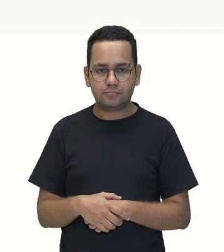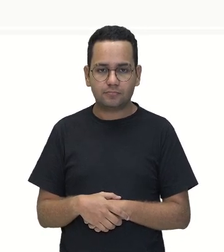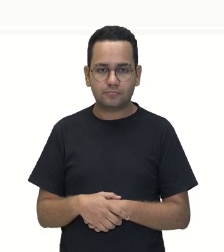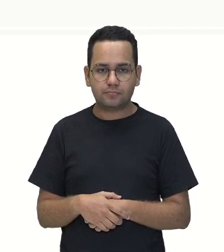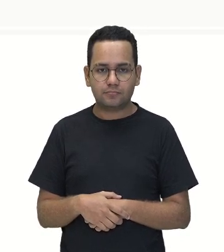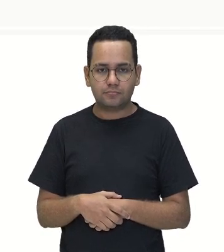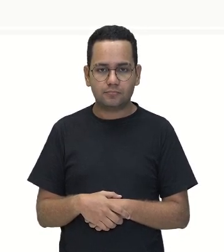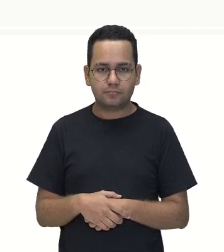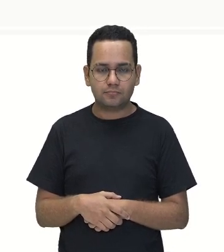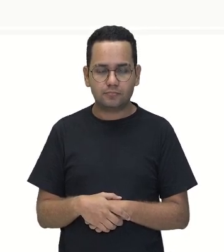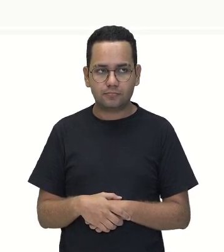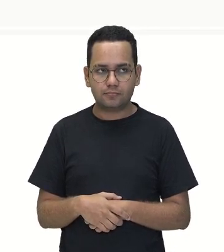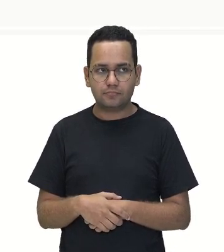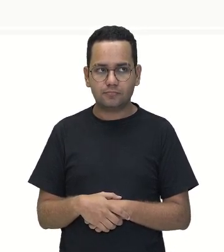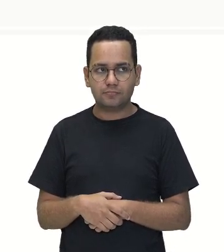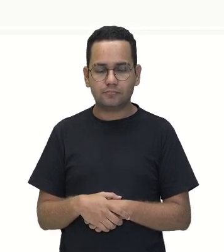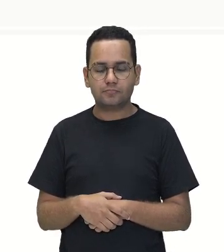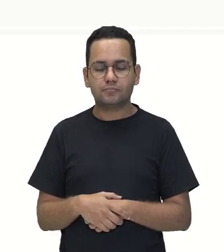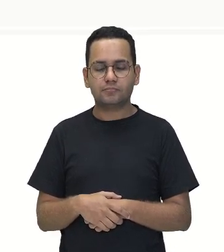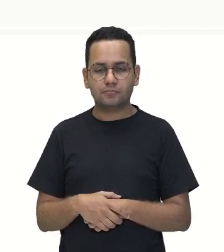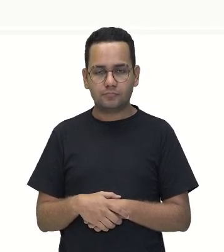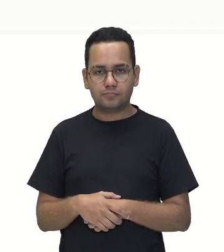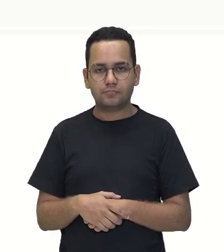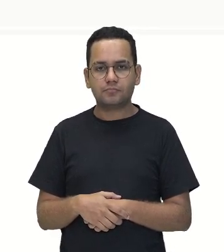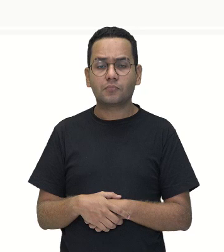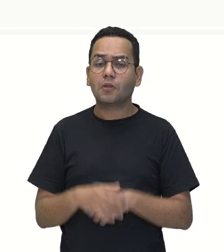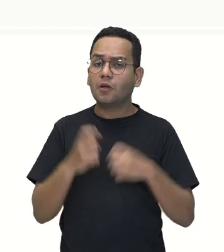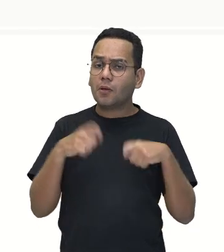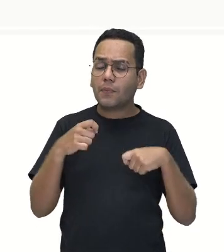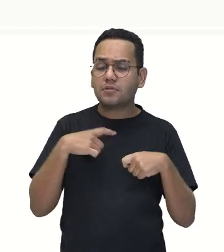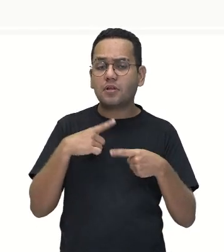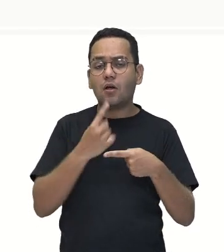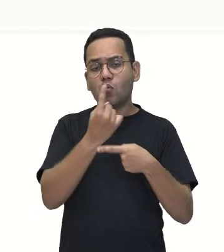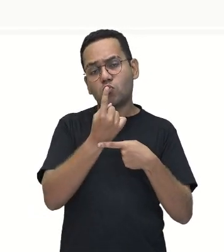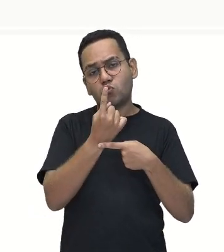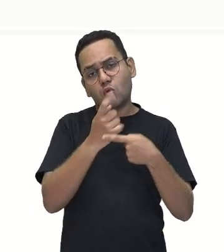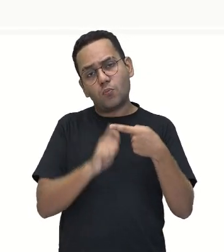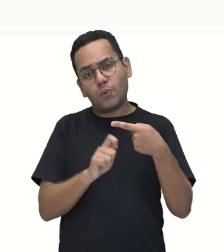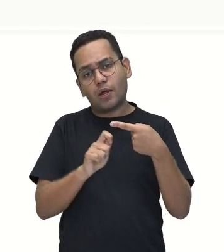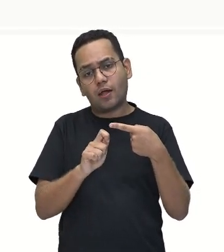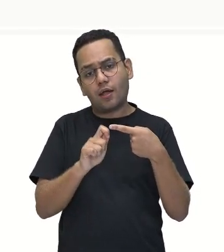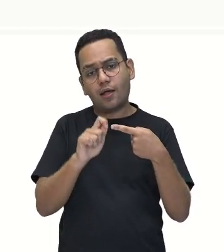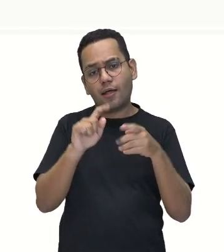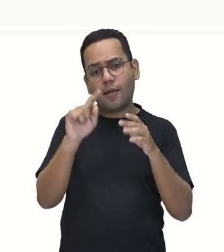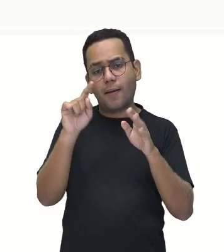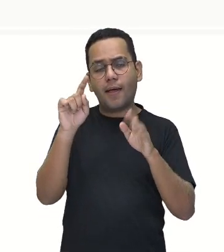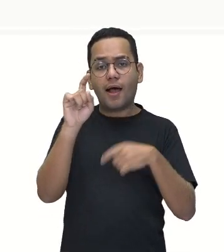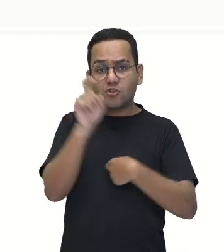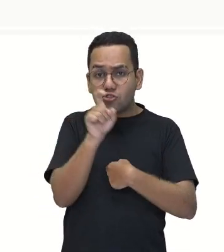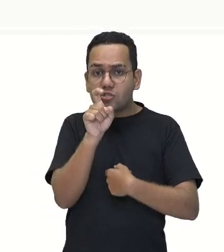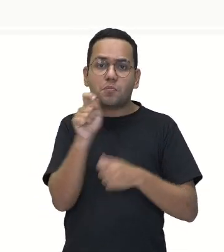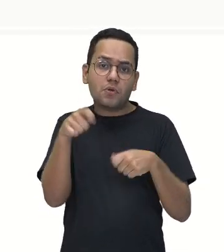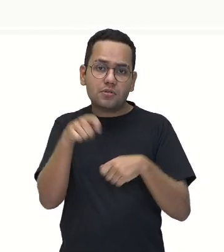1 so a elevado x vou te dar um exemplo numérico aqui ó Eu tenho 2 elevado